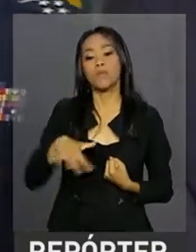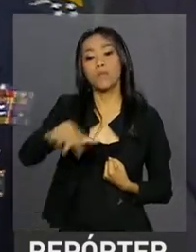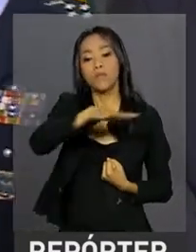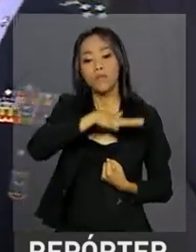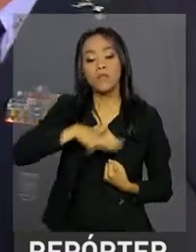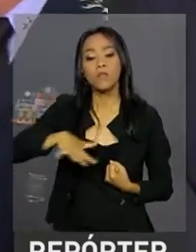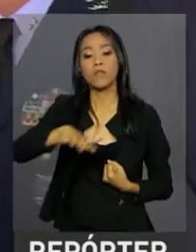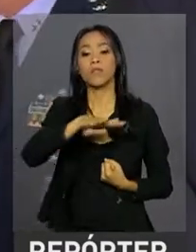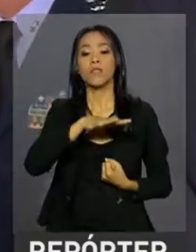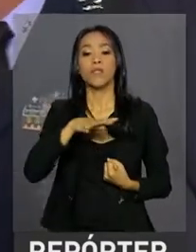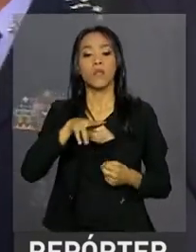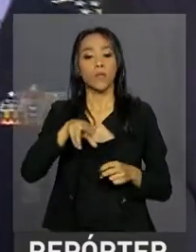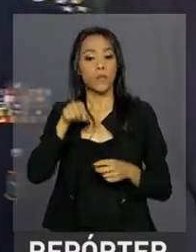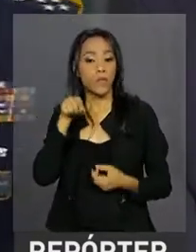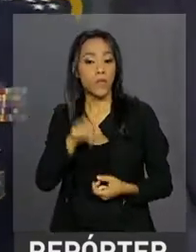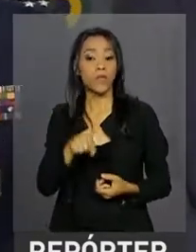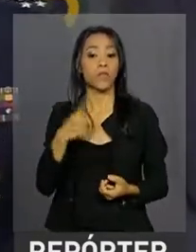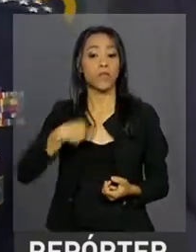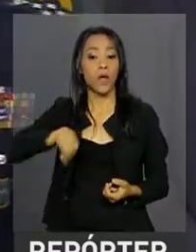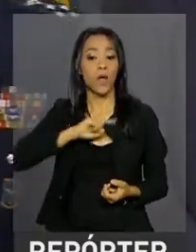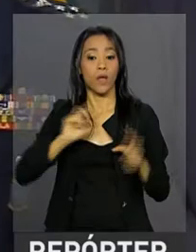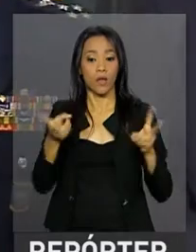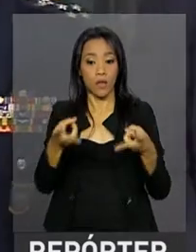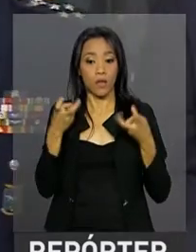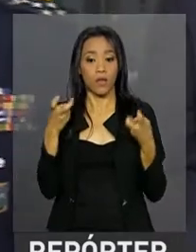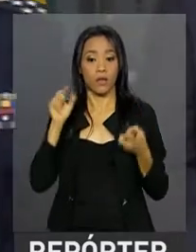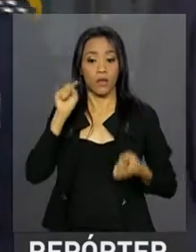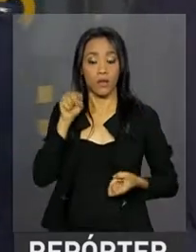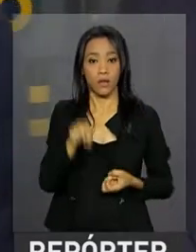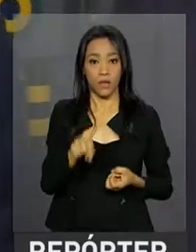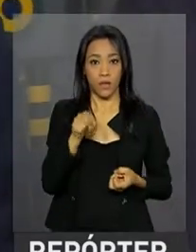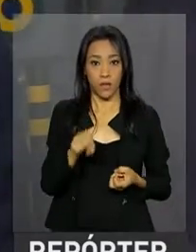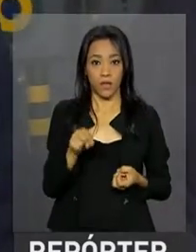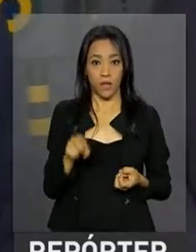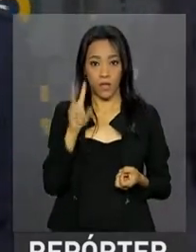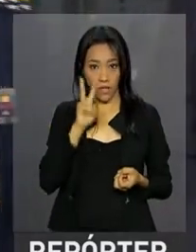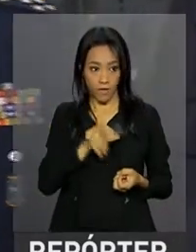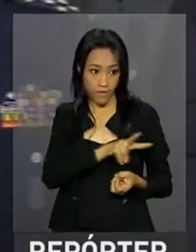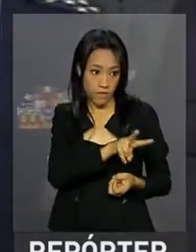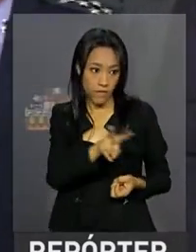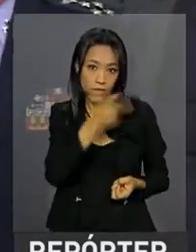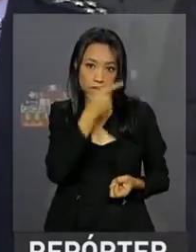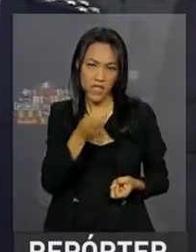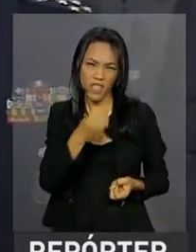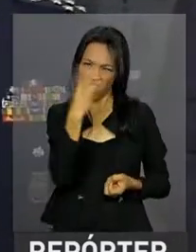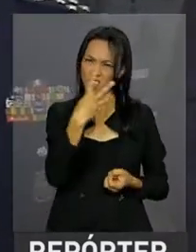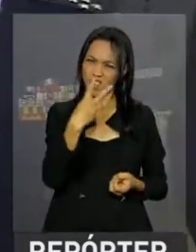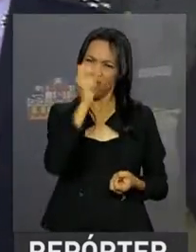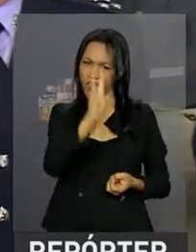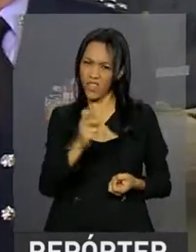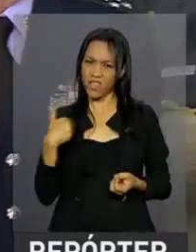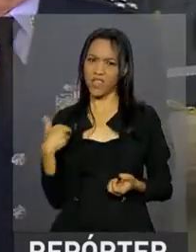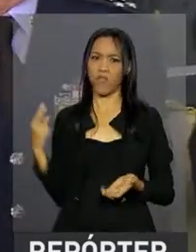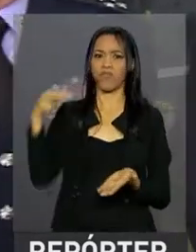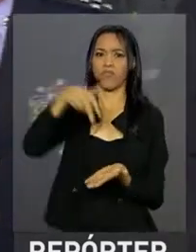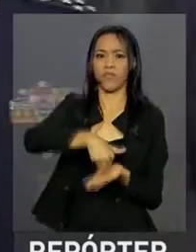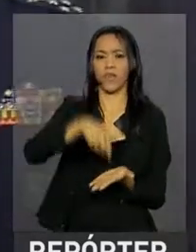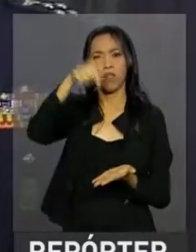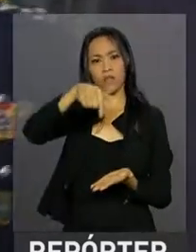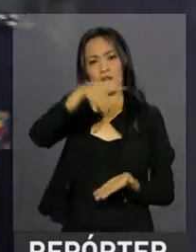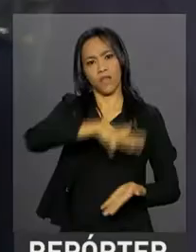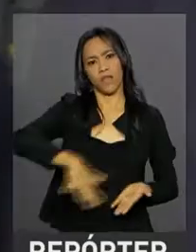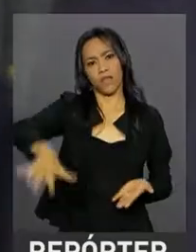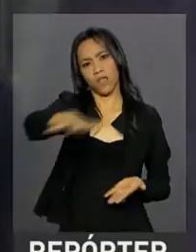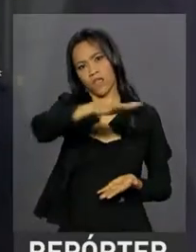país. Por isso que nós percebemos aqui nesta breve visita. Esta é a terceira vez que eu venho a esta feira, mas a